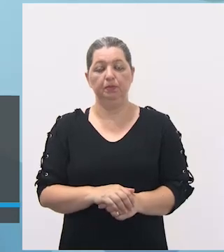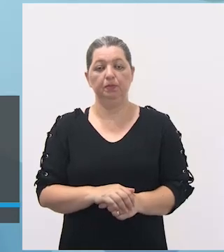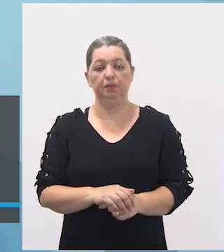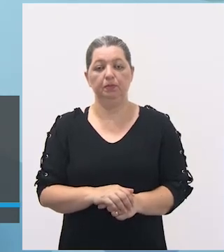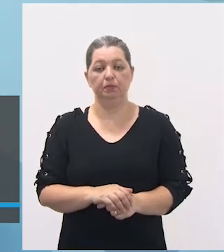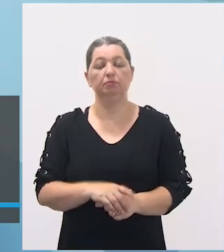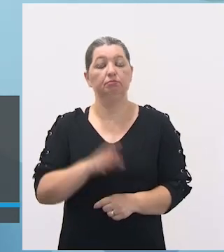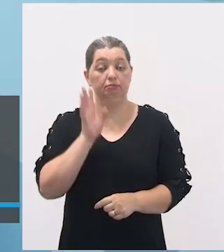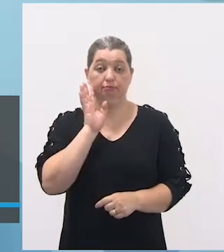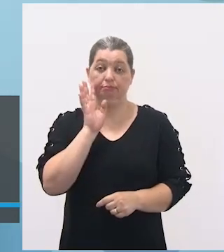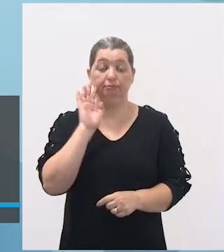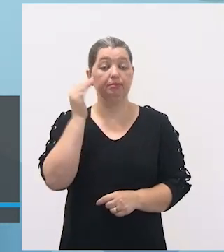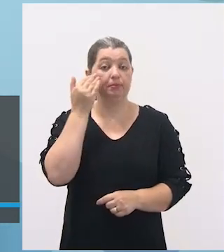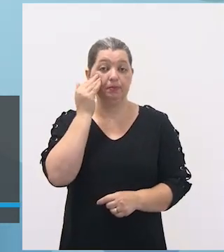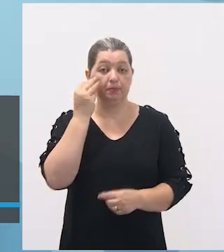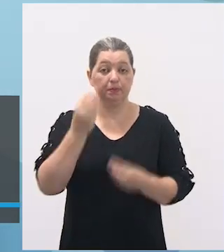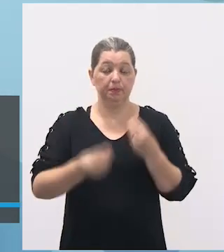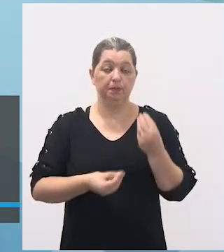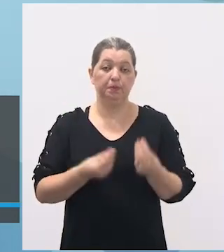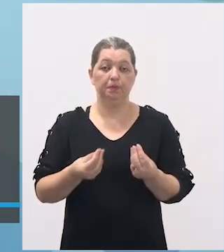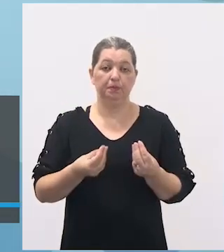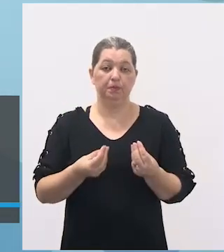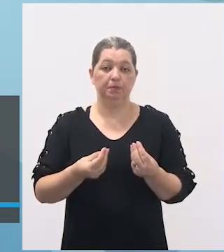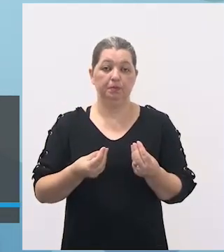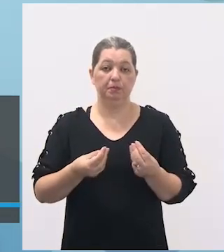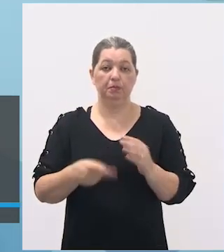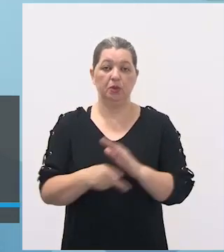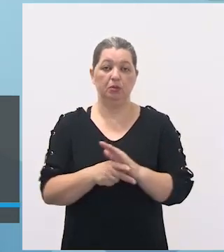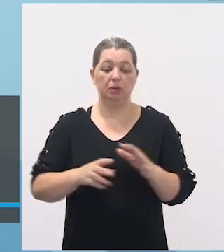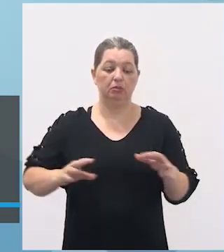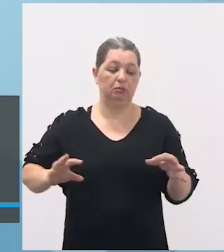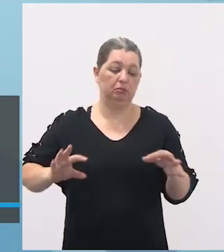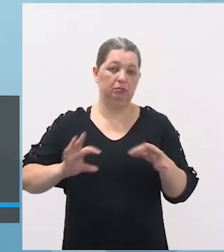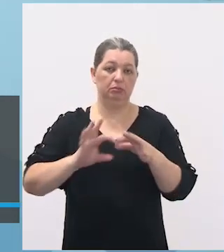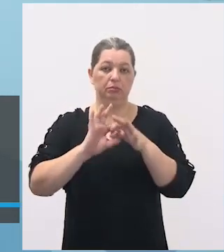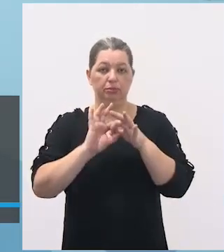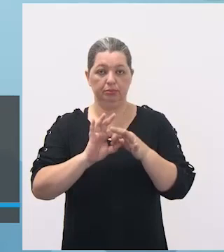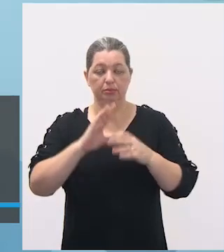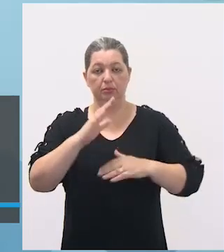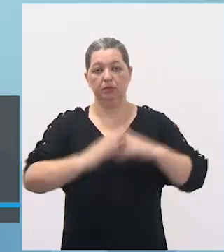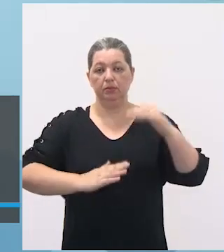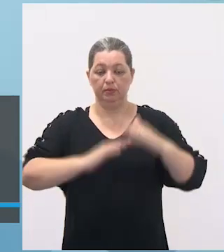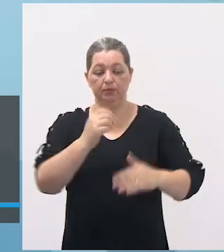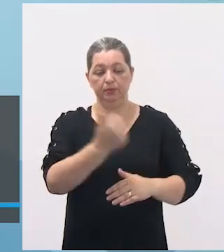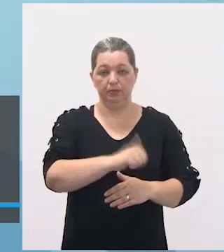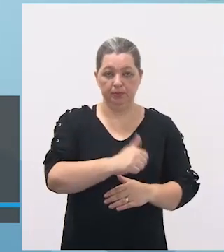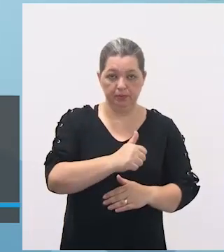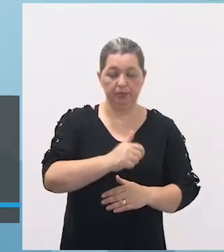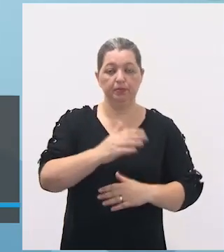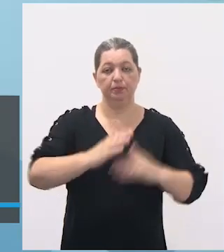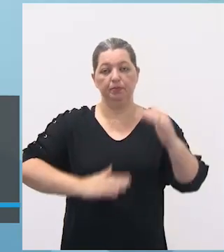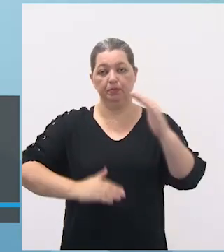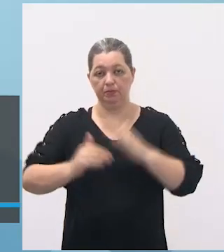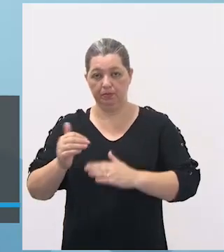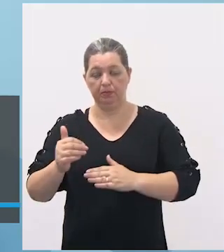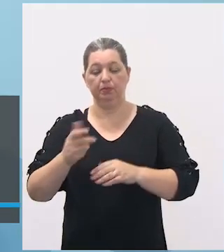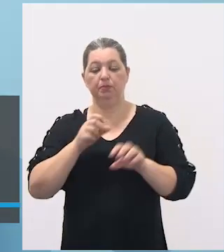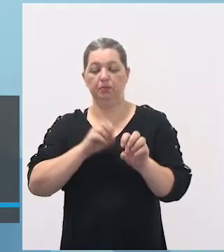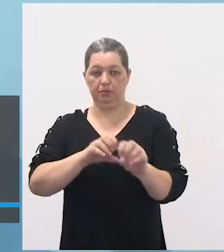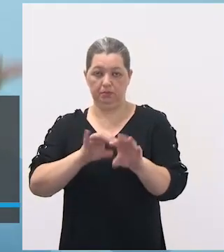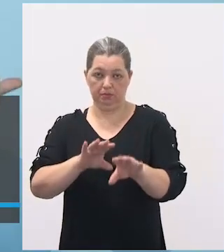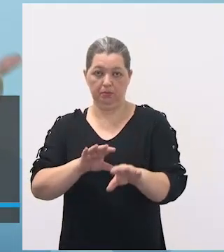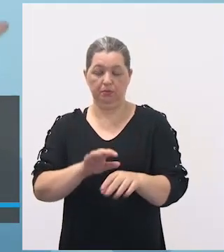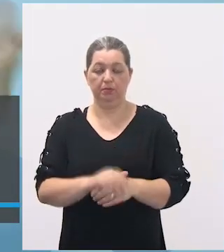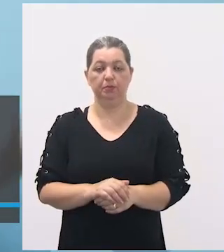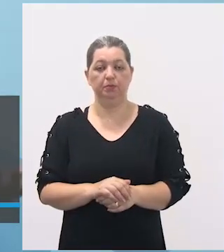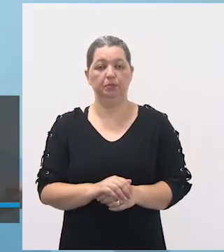muito bacana entender essa conexão entre as habilidades que são avaliadas e aquelas habilidades que nós ensinamos, né?